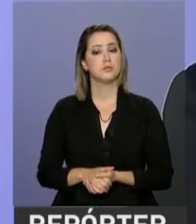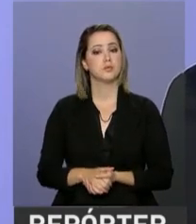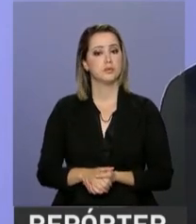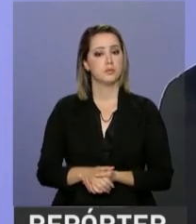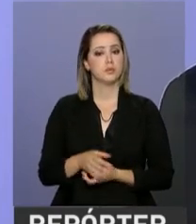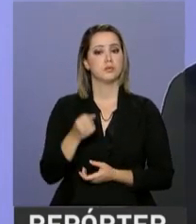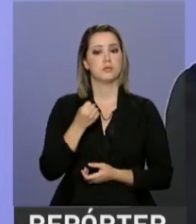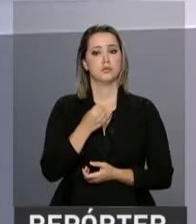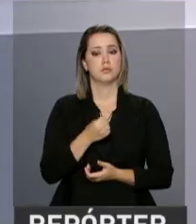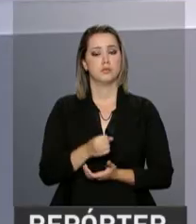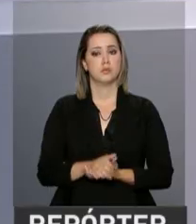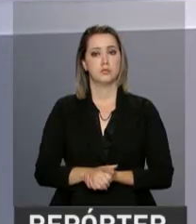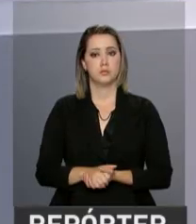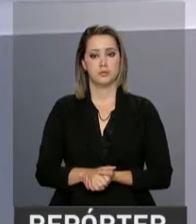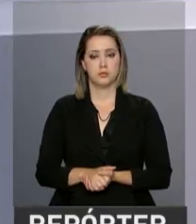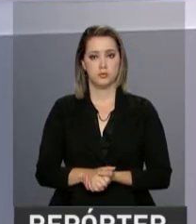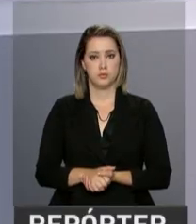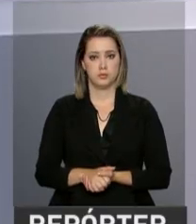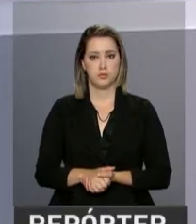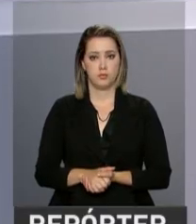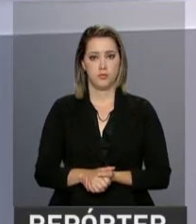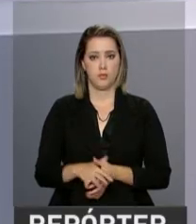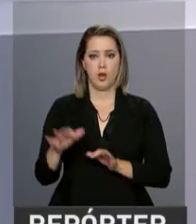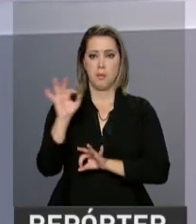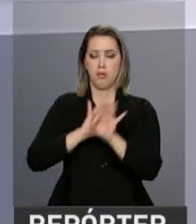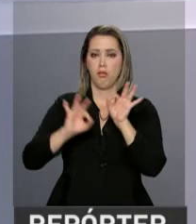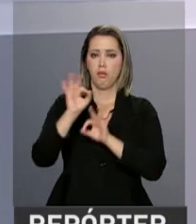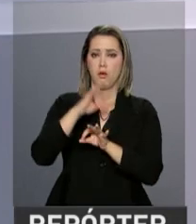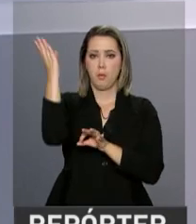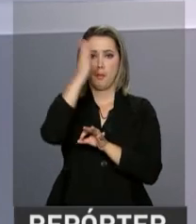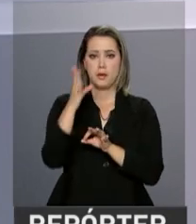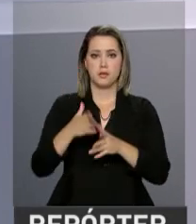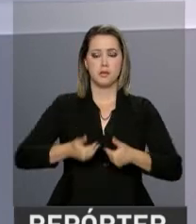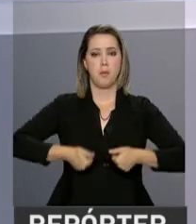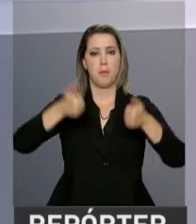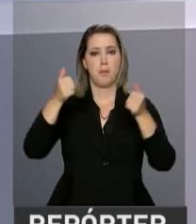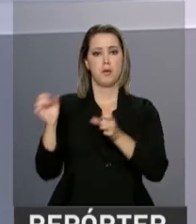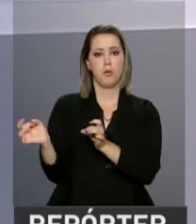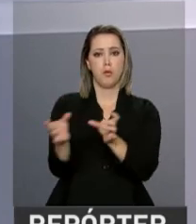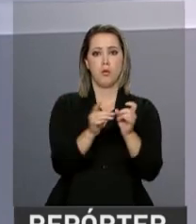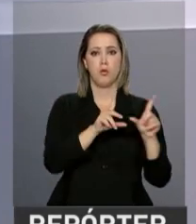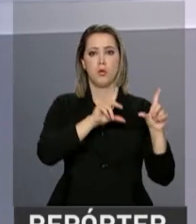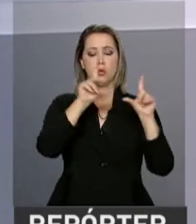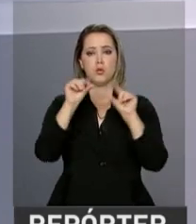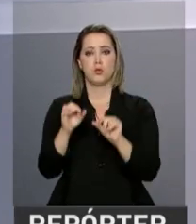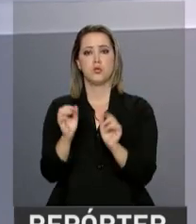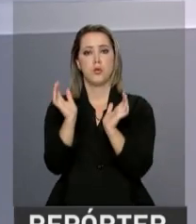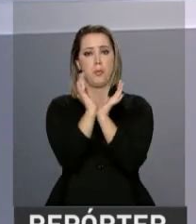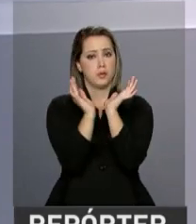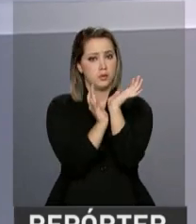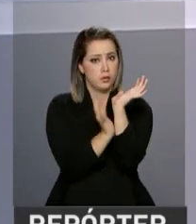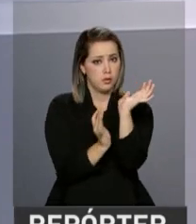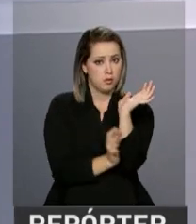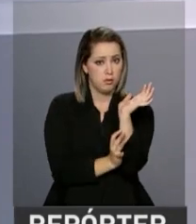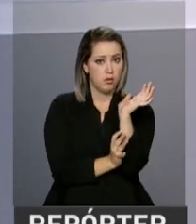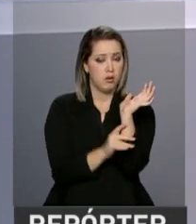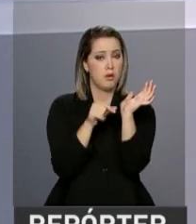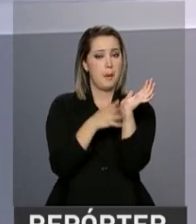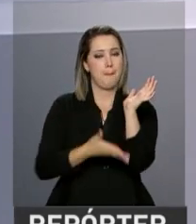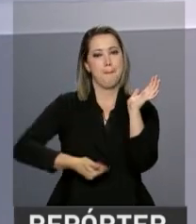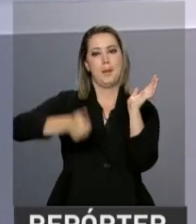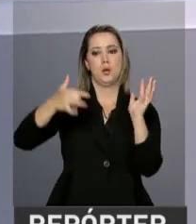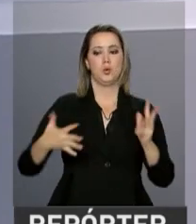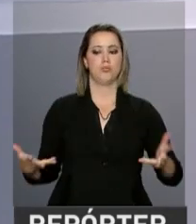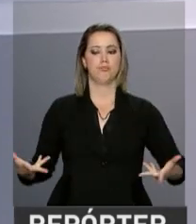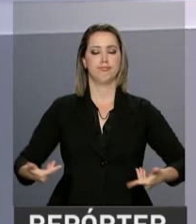tem sido um sucesso. Maneiras de tornar o Brasil mais competitivo, diminuindo a burocracia e melhorando a